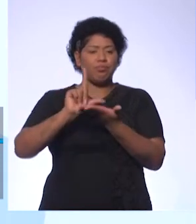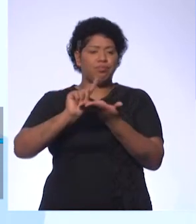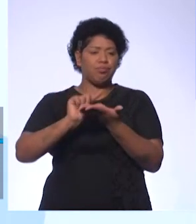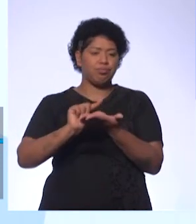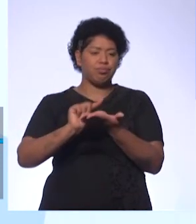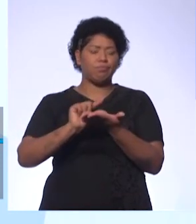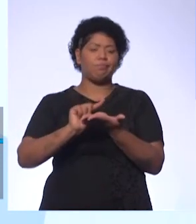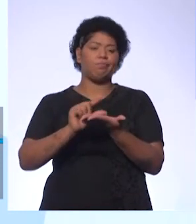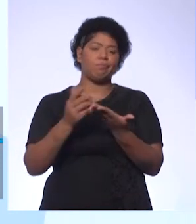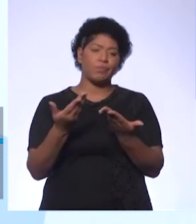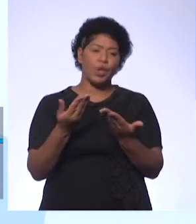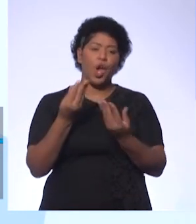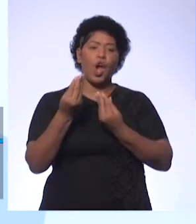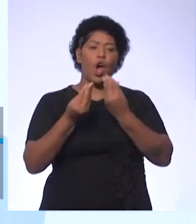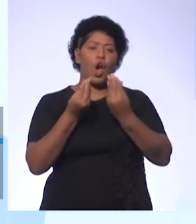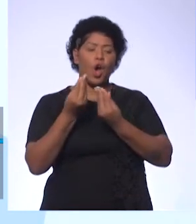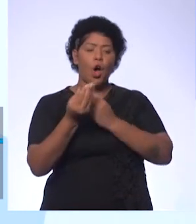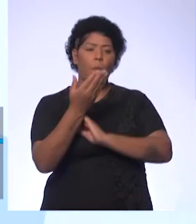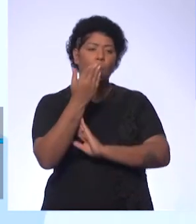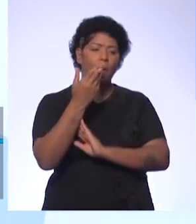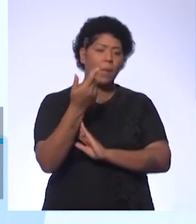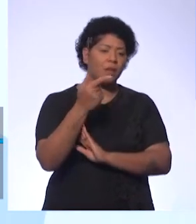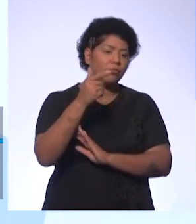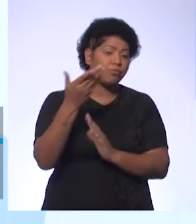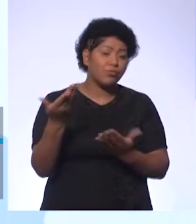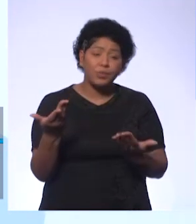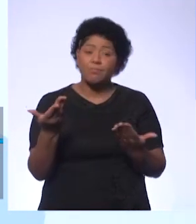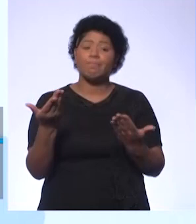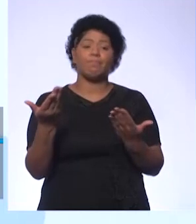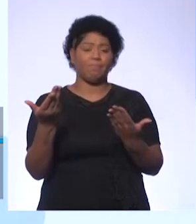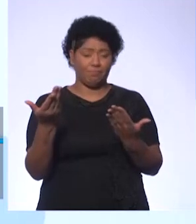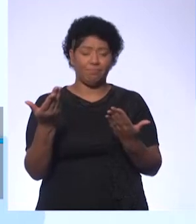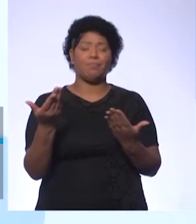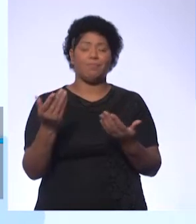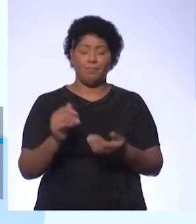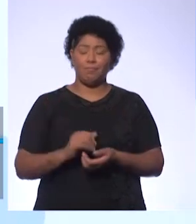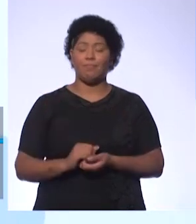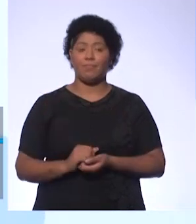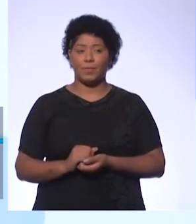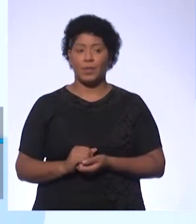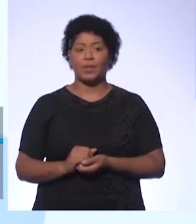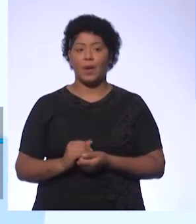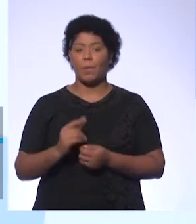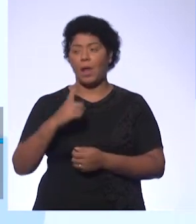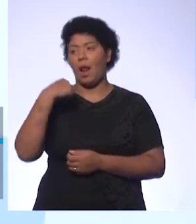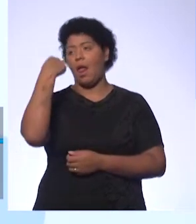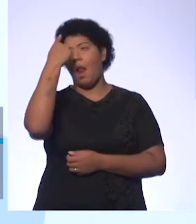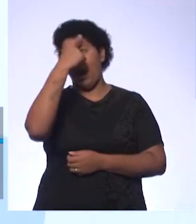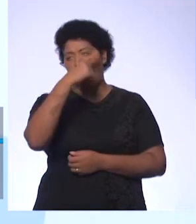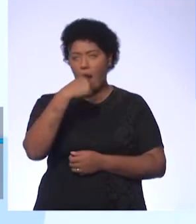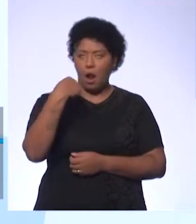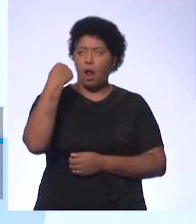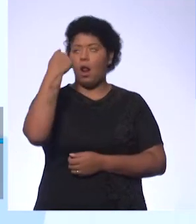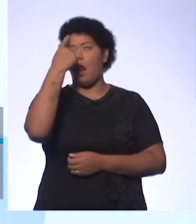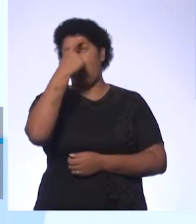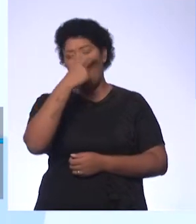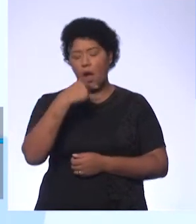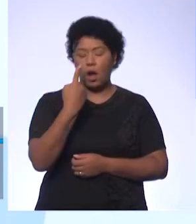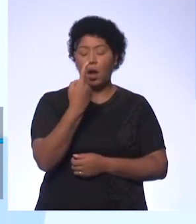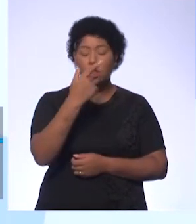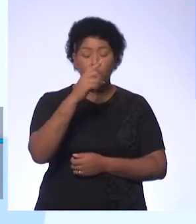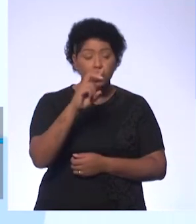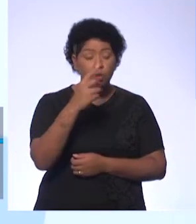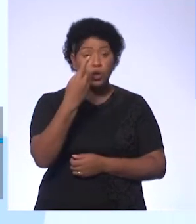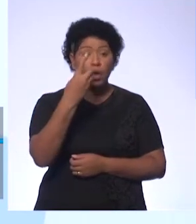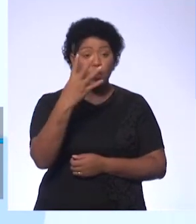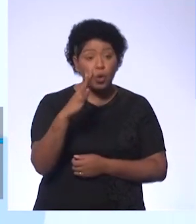conseguir levar alimentos para a sua família, né, um esforço, né, o tempo de trabalho era muito grande, né, entre 14 e